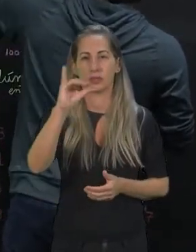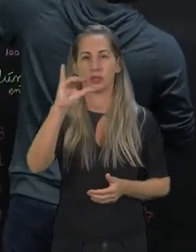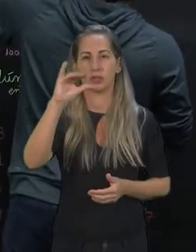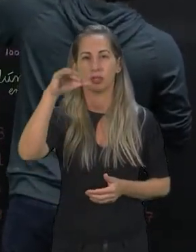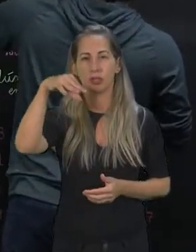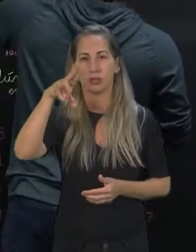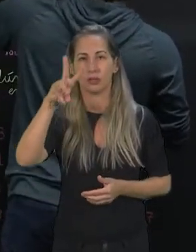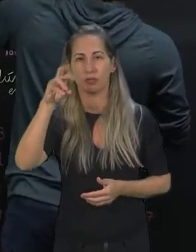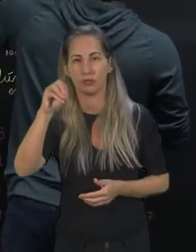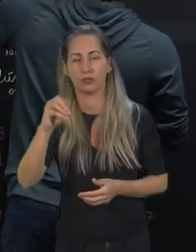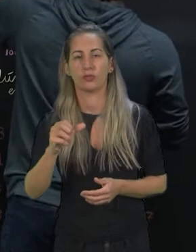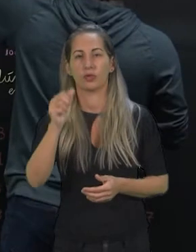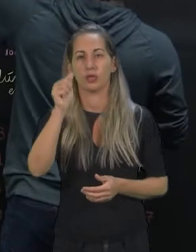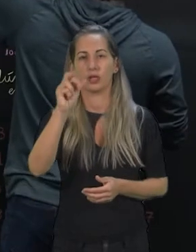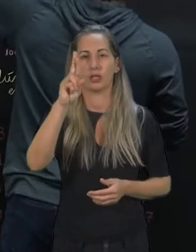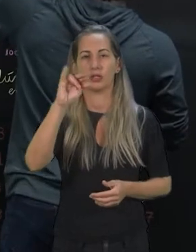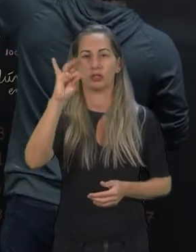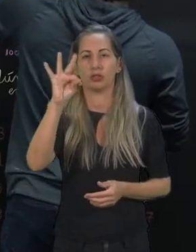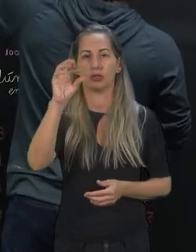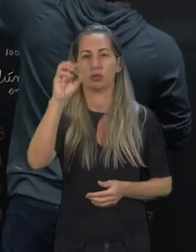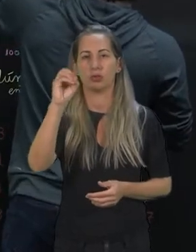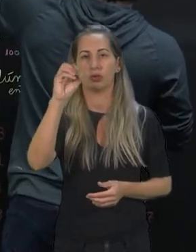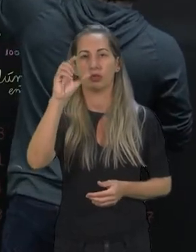de Eratóstenes.